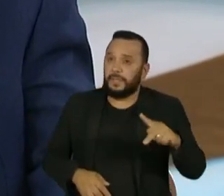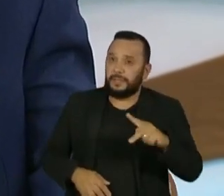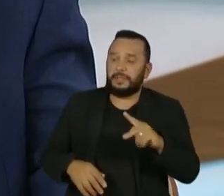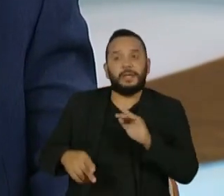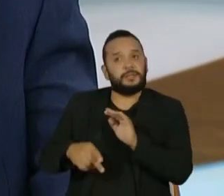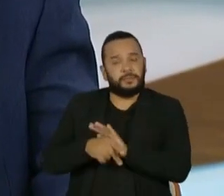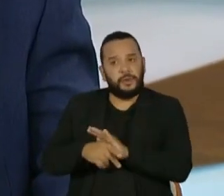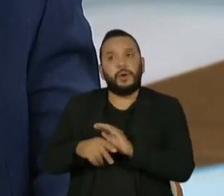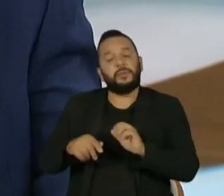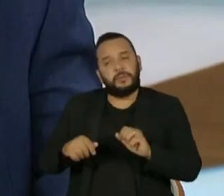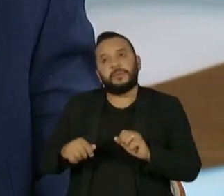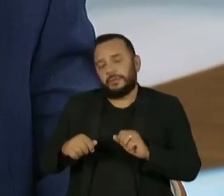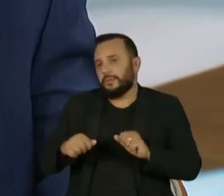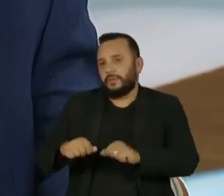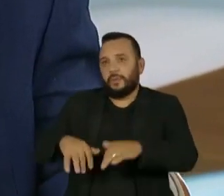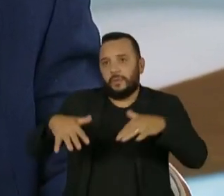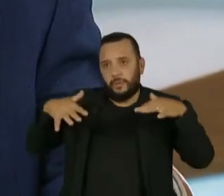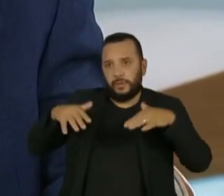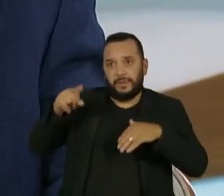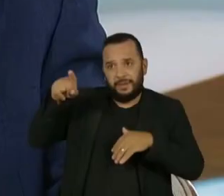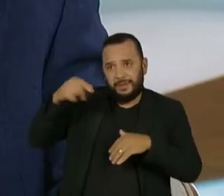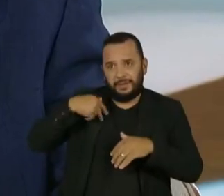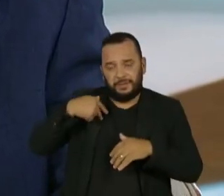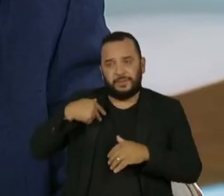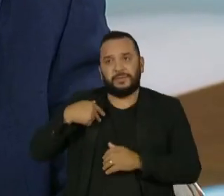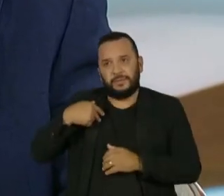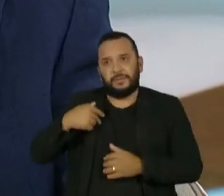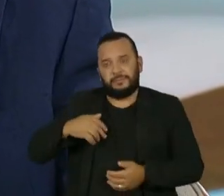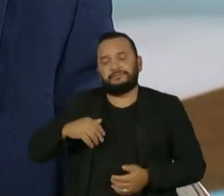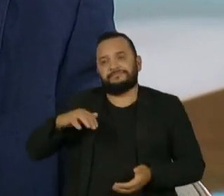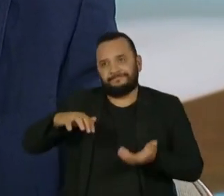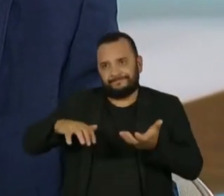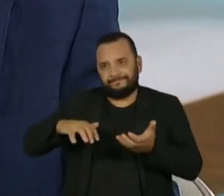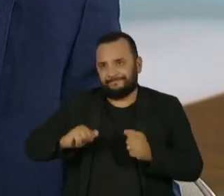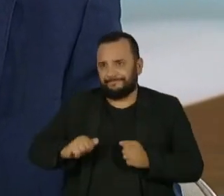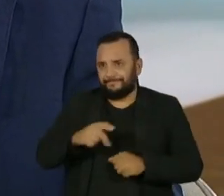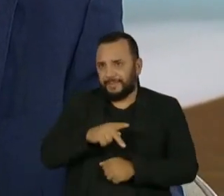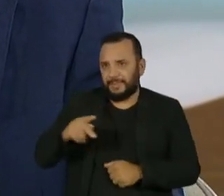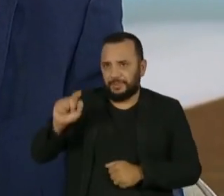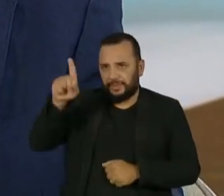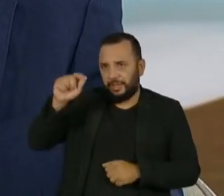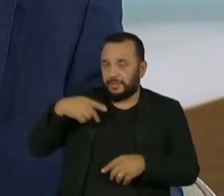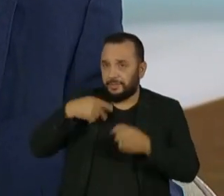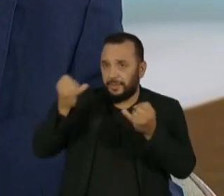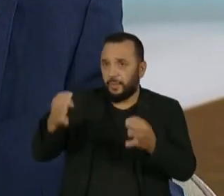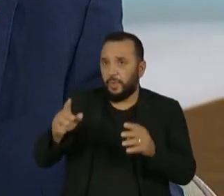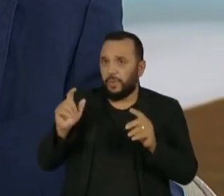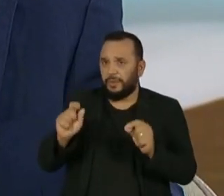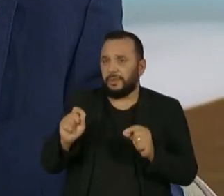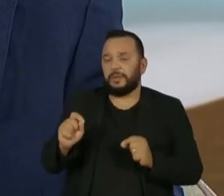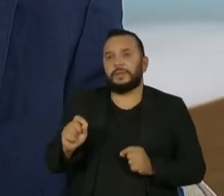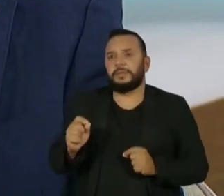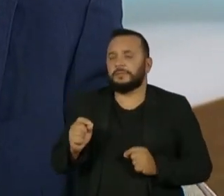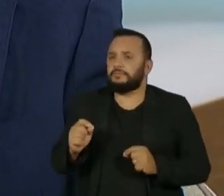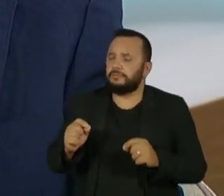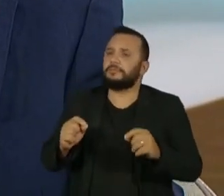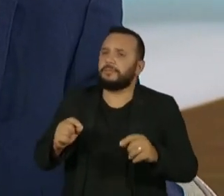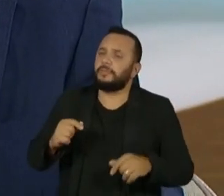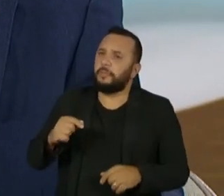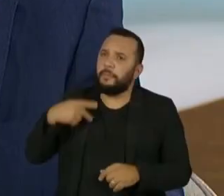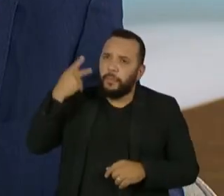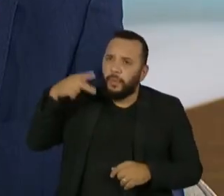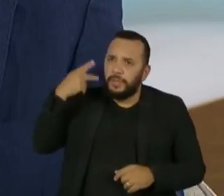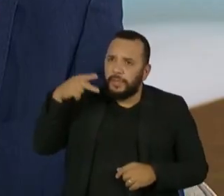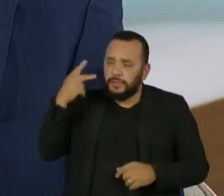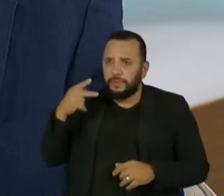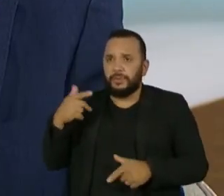Congresso Nacional, que sinaliza hoje nesse sentido, deixar muito claro de que a inviolabilidade do mandato